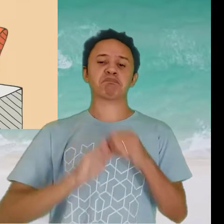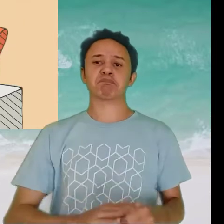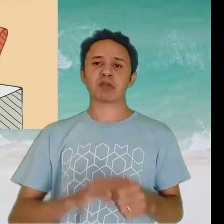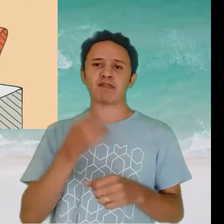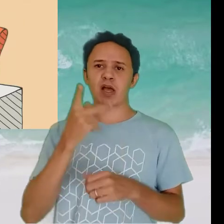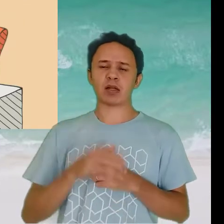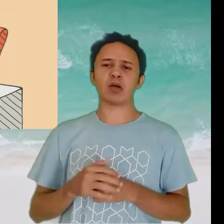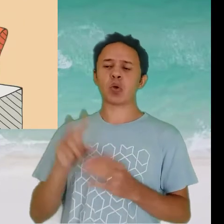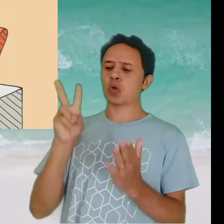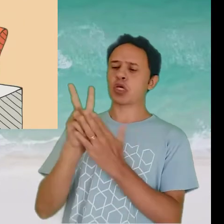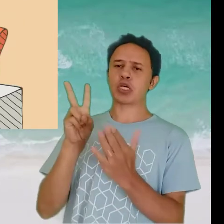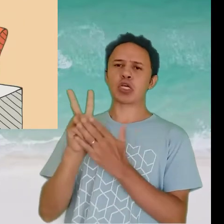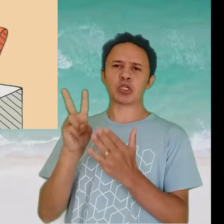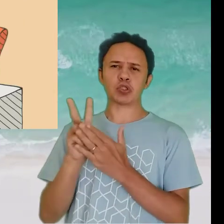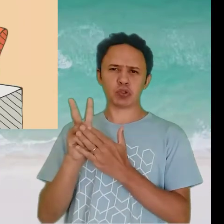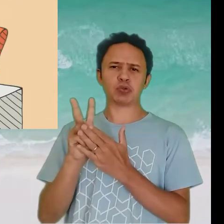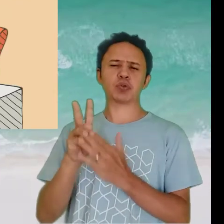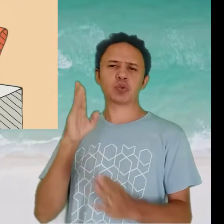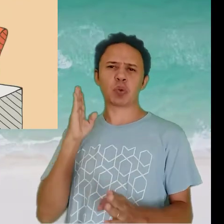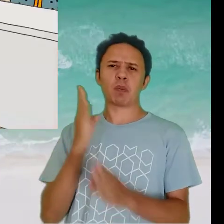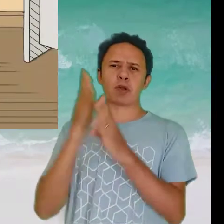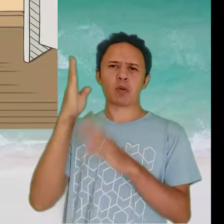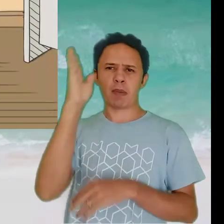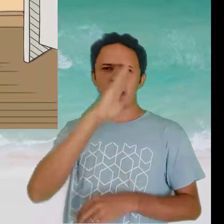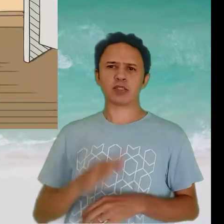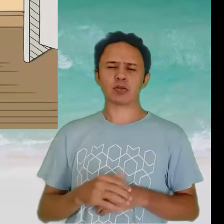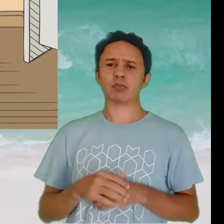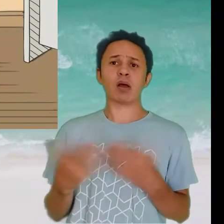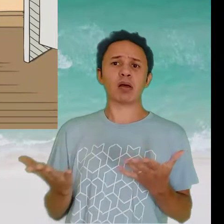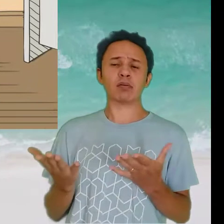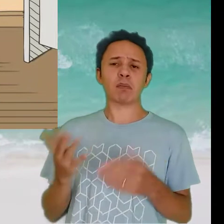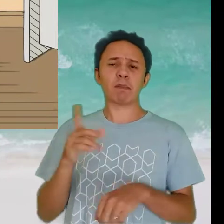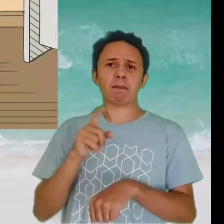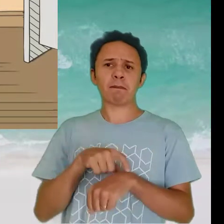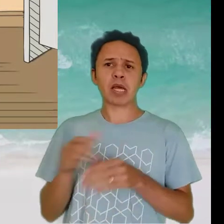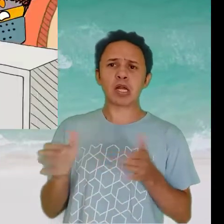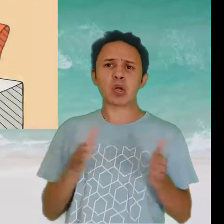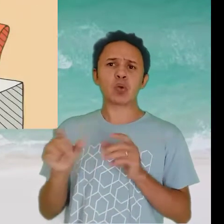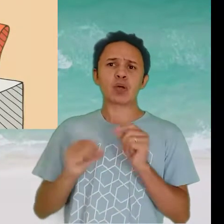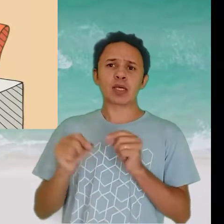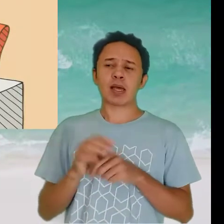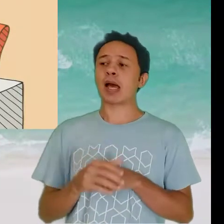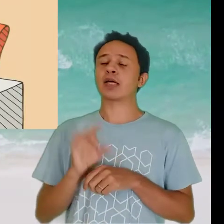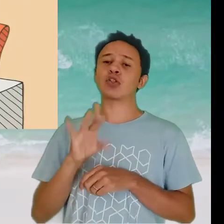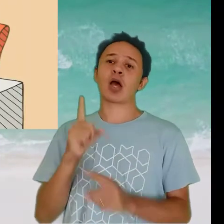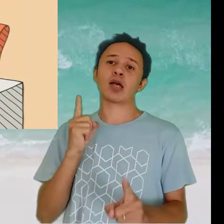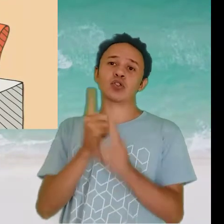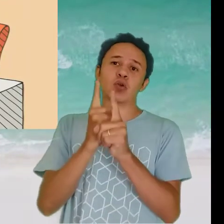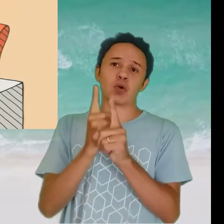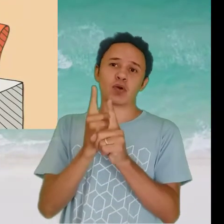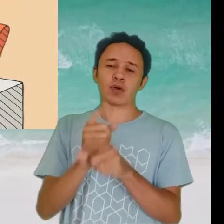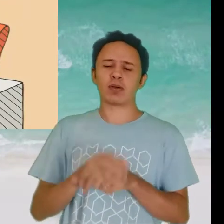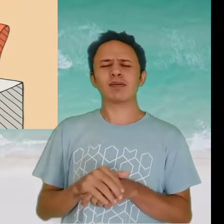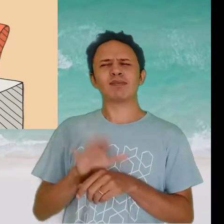índios foram os verdadeiros descobridores do Brasil. Então vamos chamar o período de quê, professor? A era do